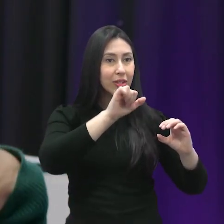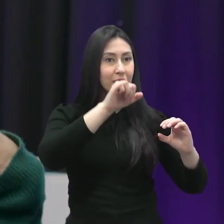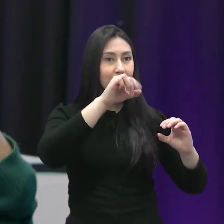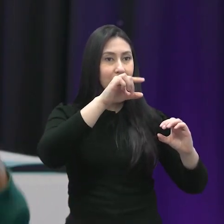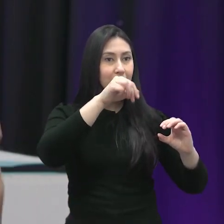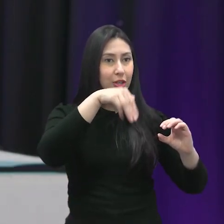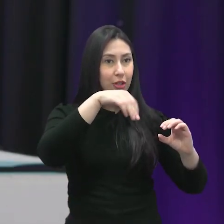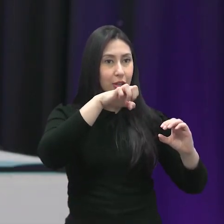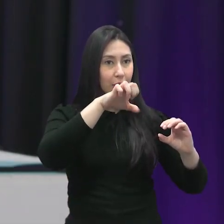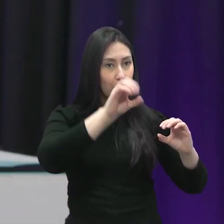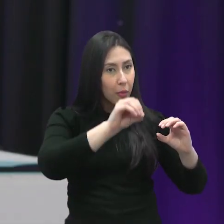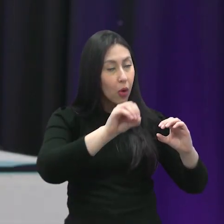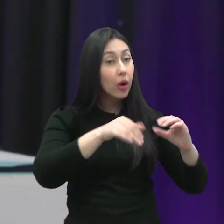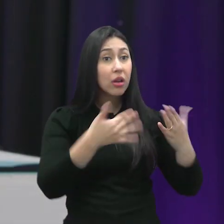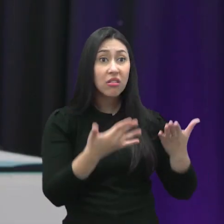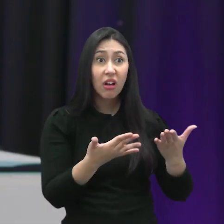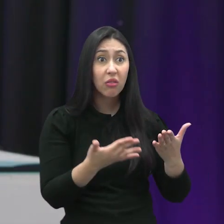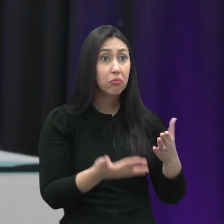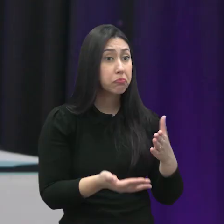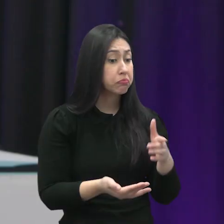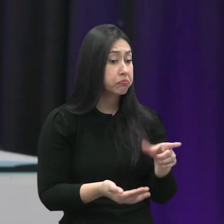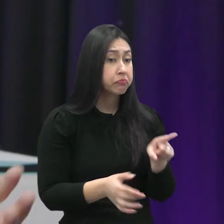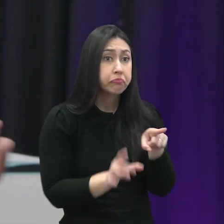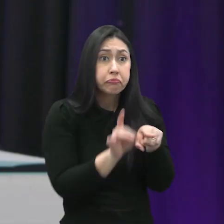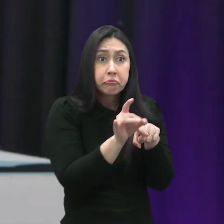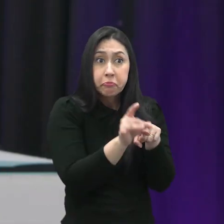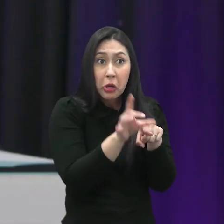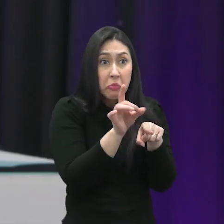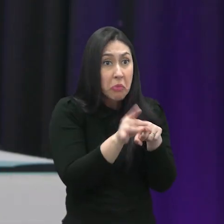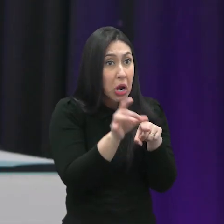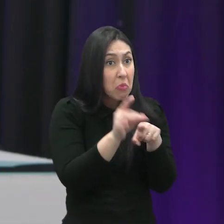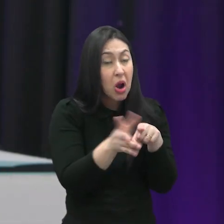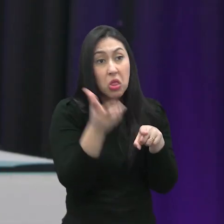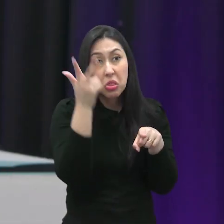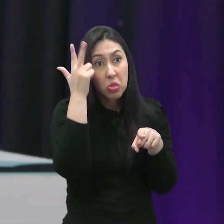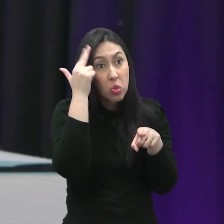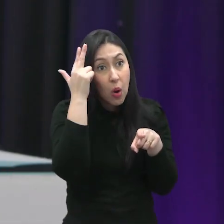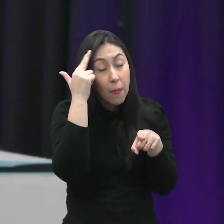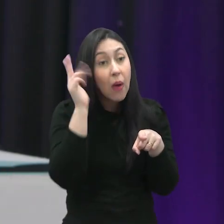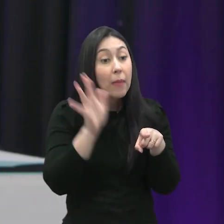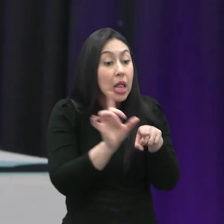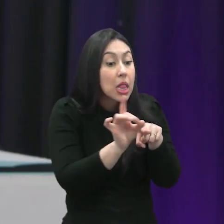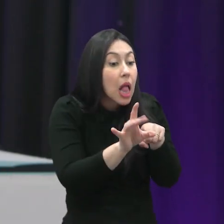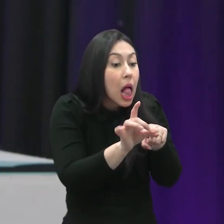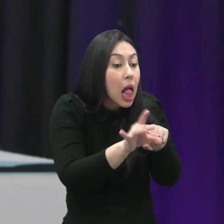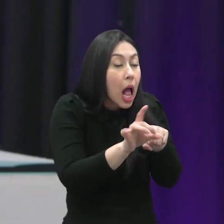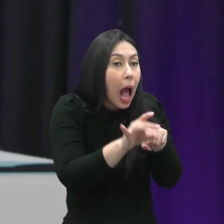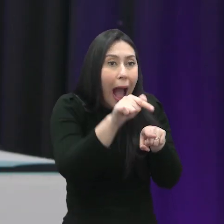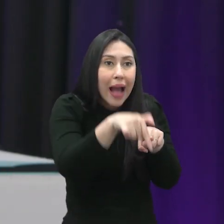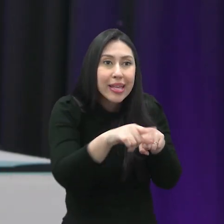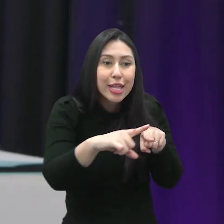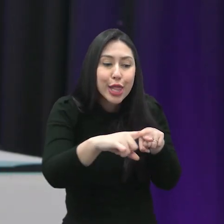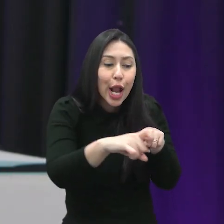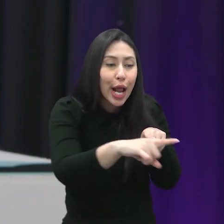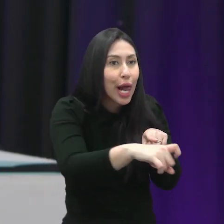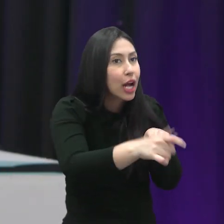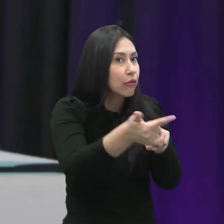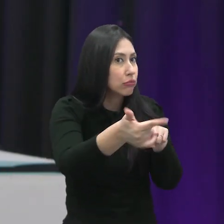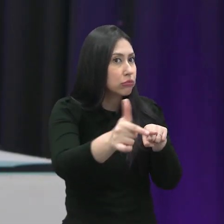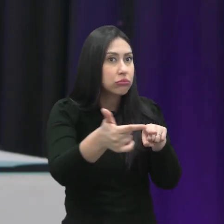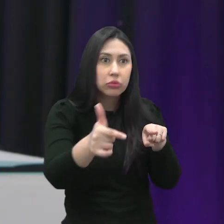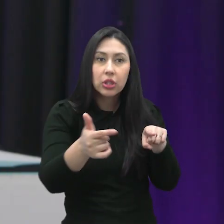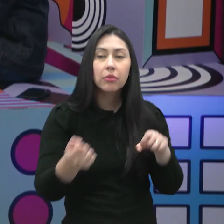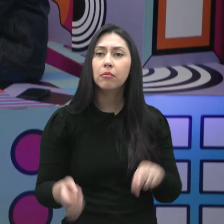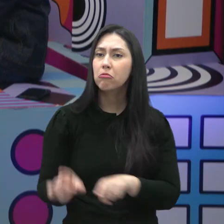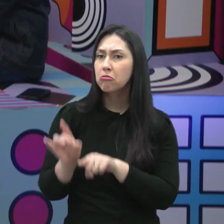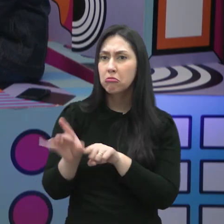ele continua tendo a ejaculação, a única coisa é que na ejaculação, no sêmen, não vai haver a presença dos espermatozoides. A